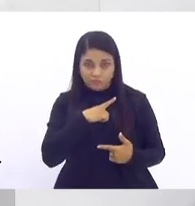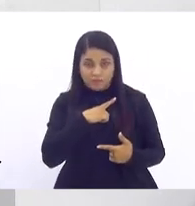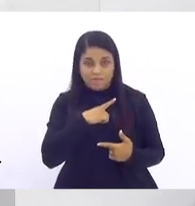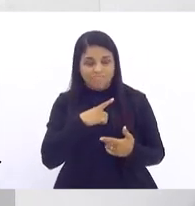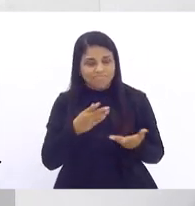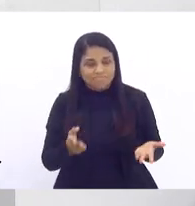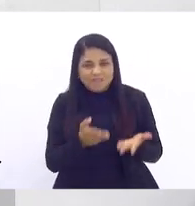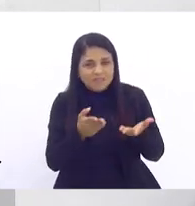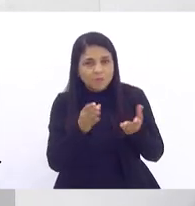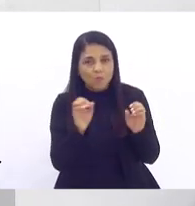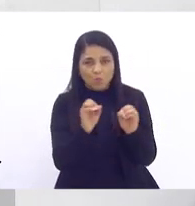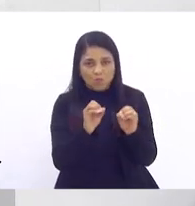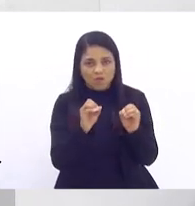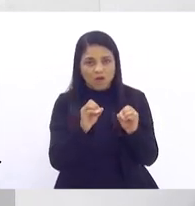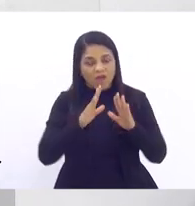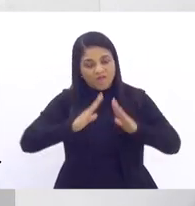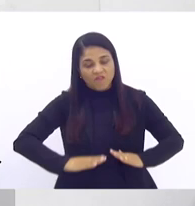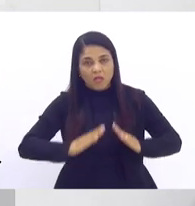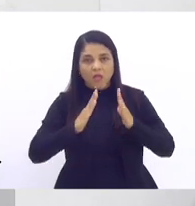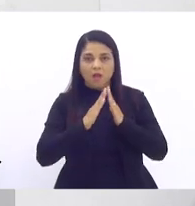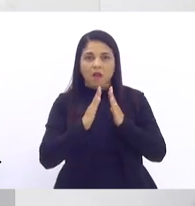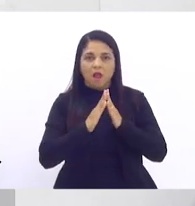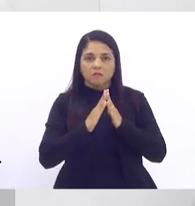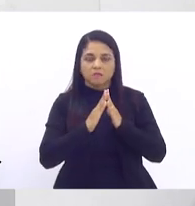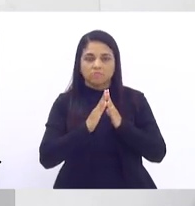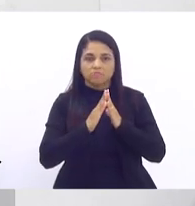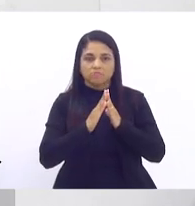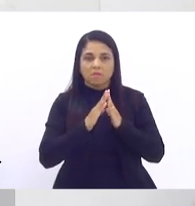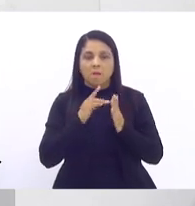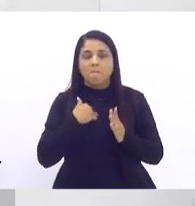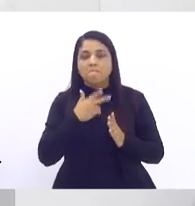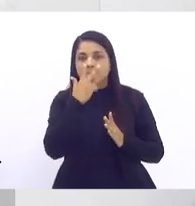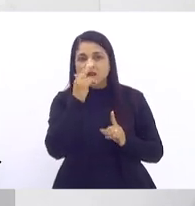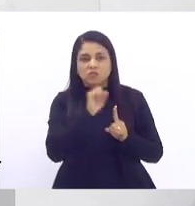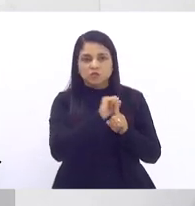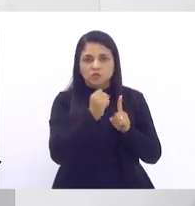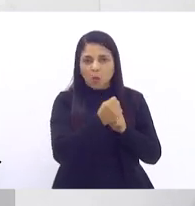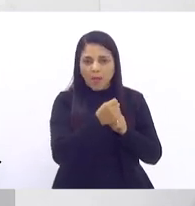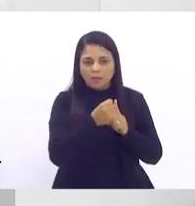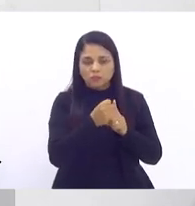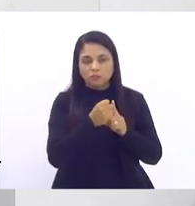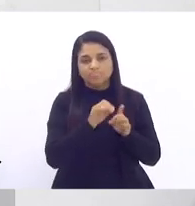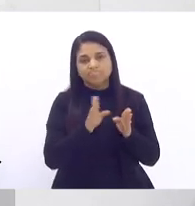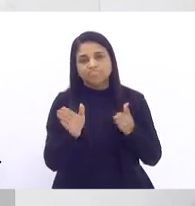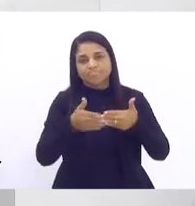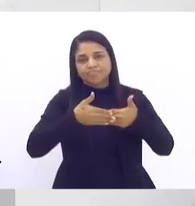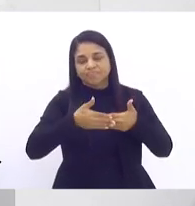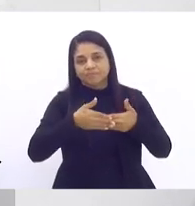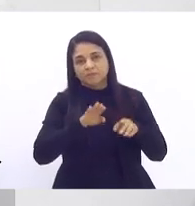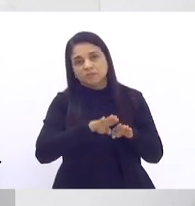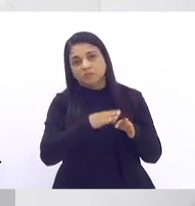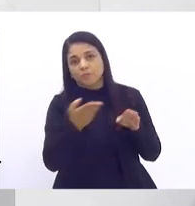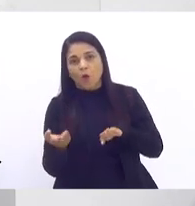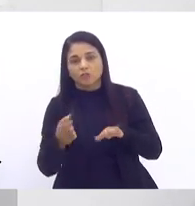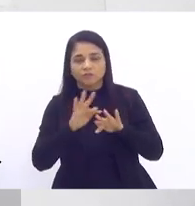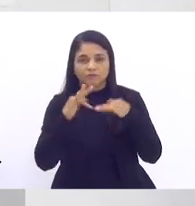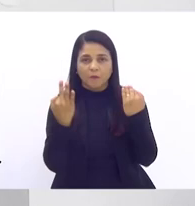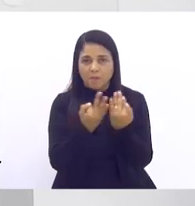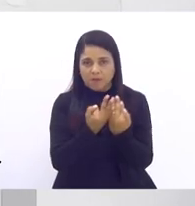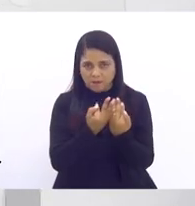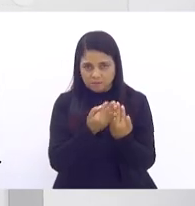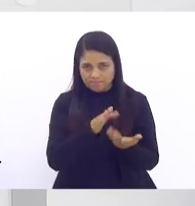confinada em casa é a morte social desse indivíduo e é a morte social desta família